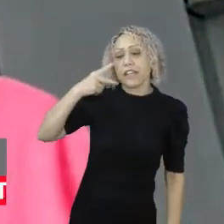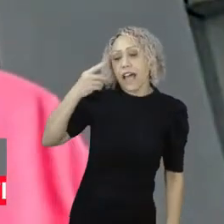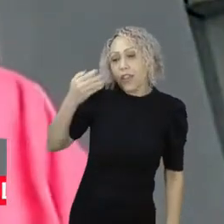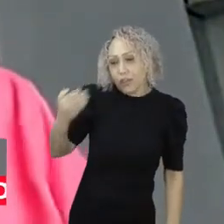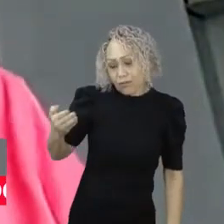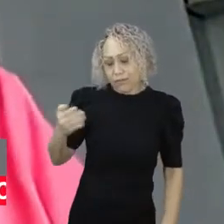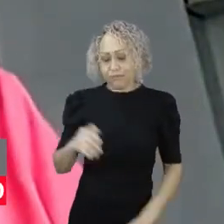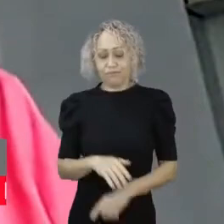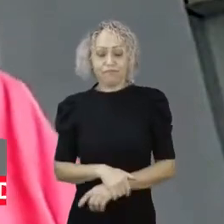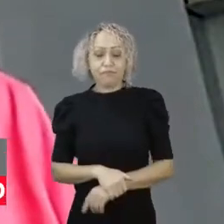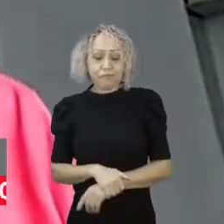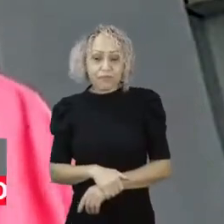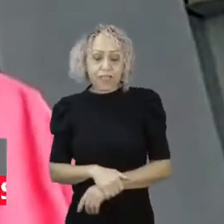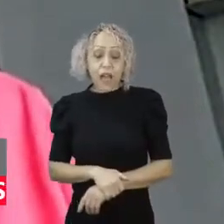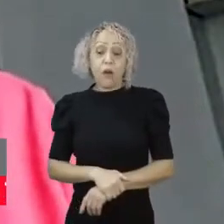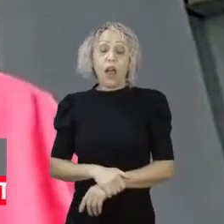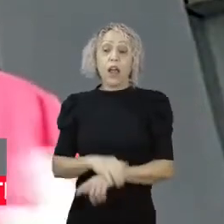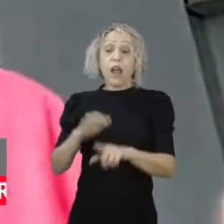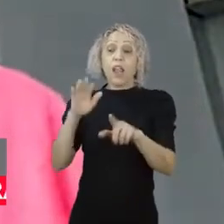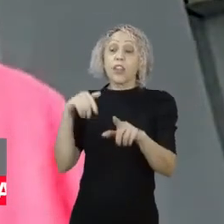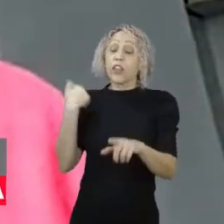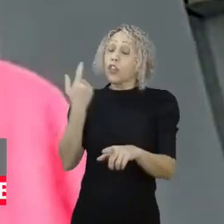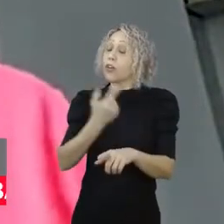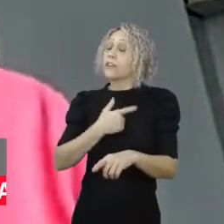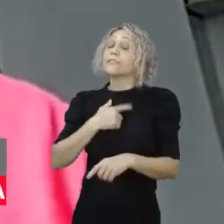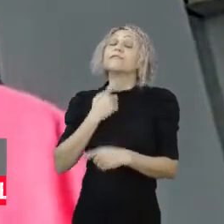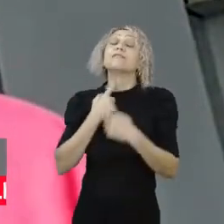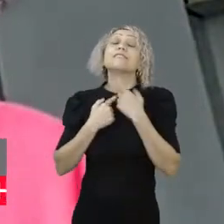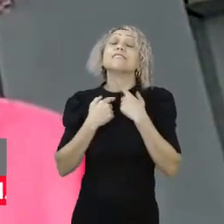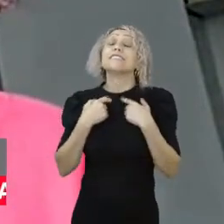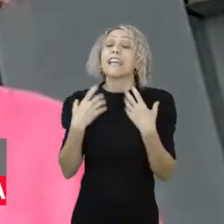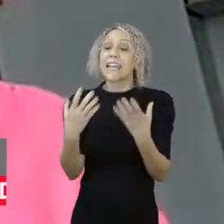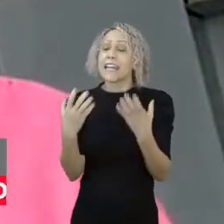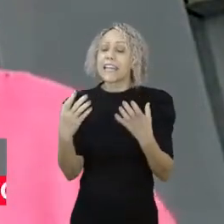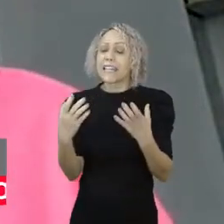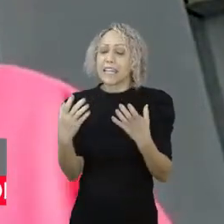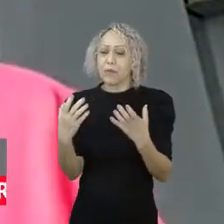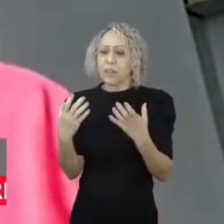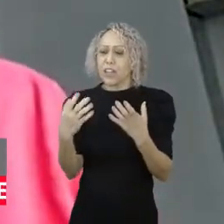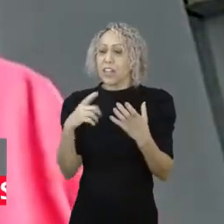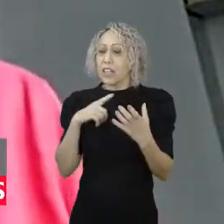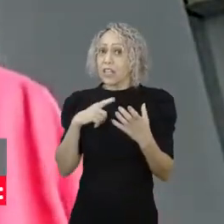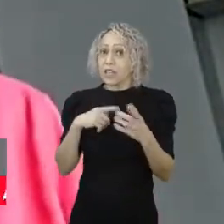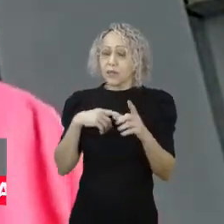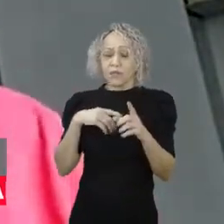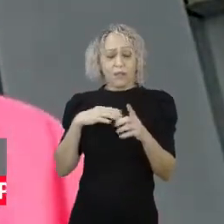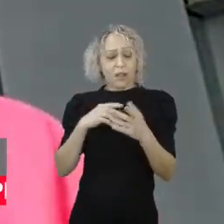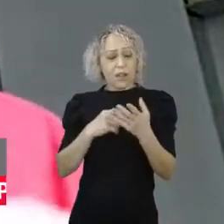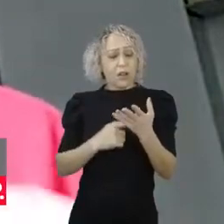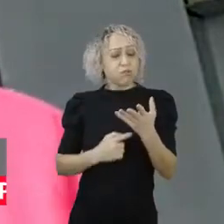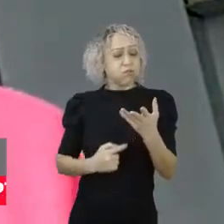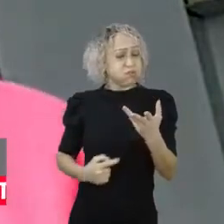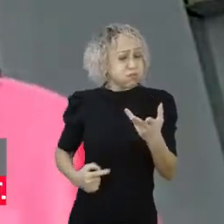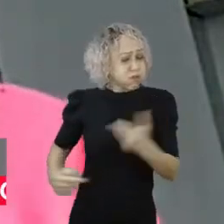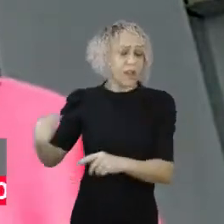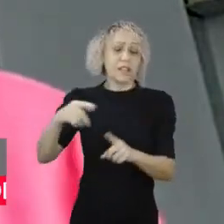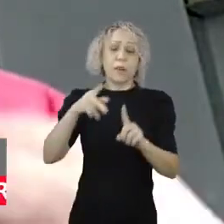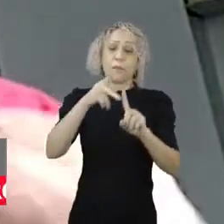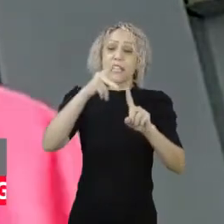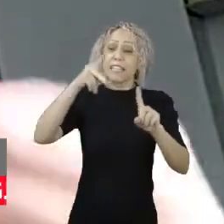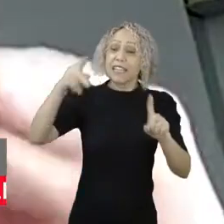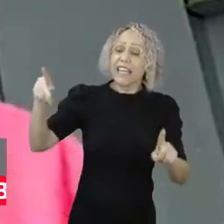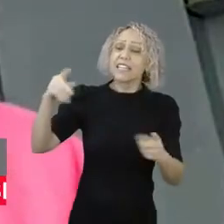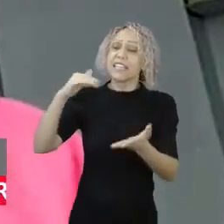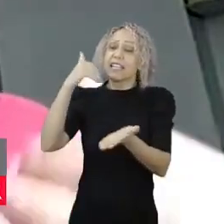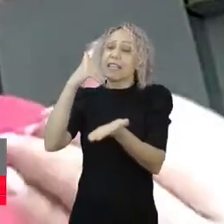gostaria que tivesse a participação no máximo possível de presidentes e secretários de organização. A